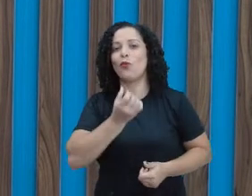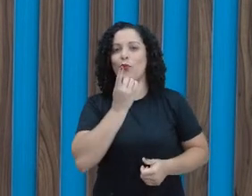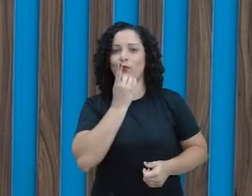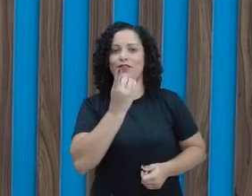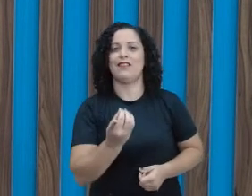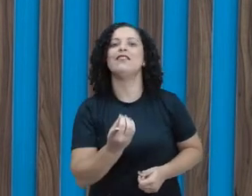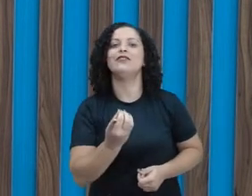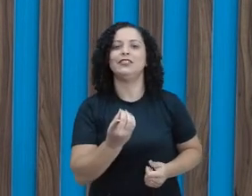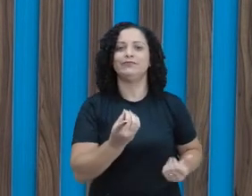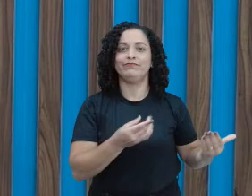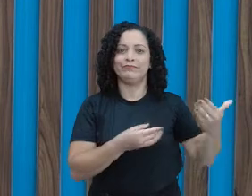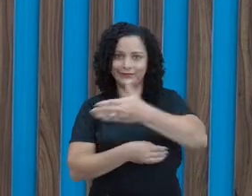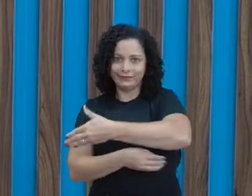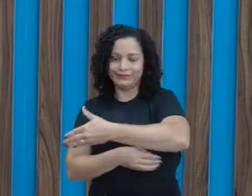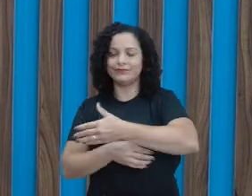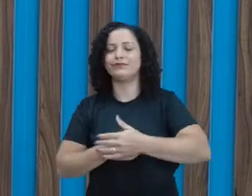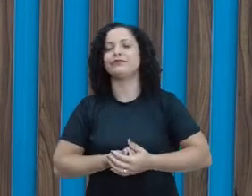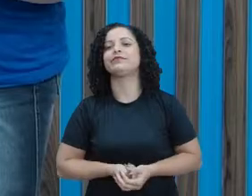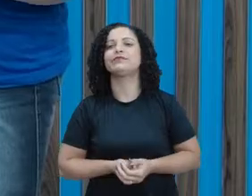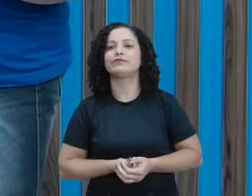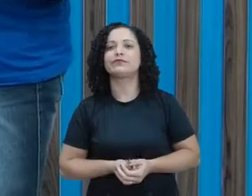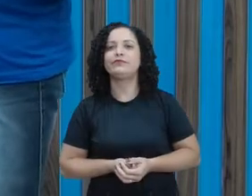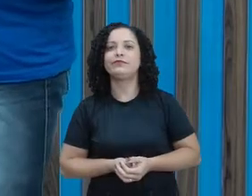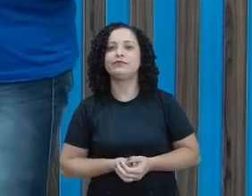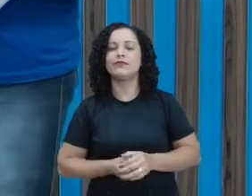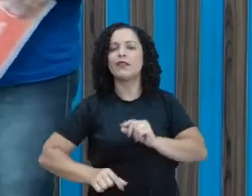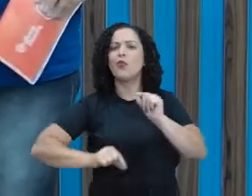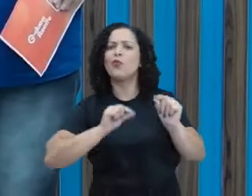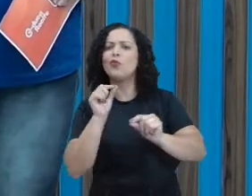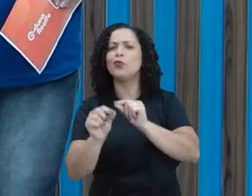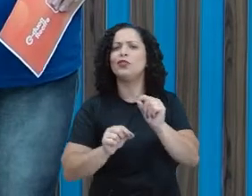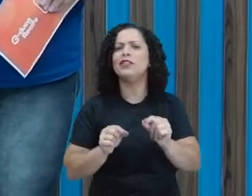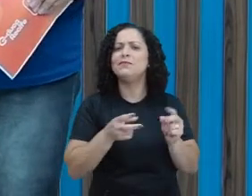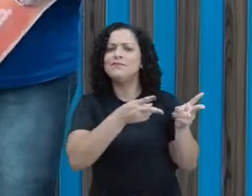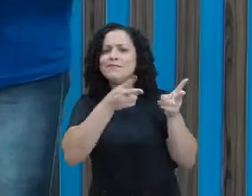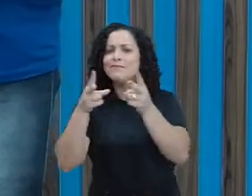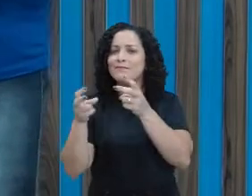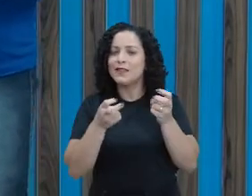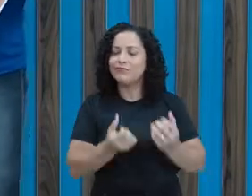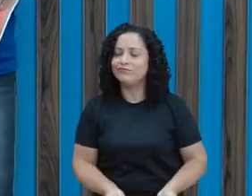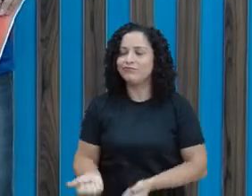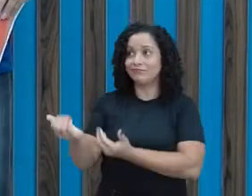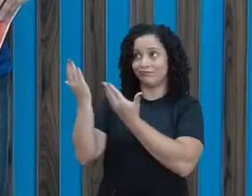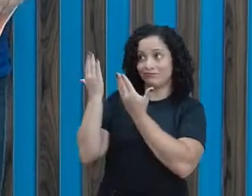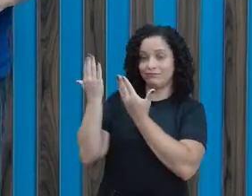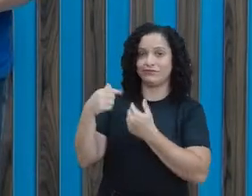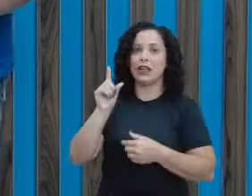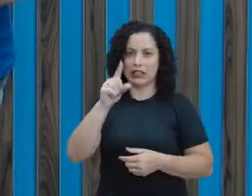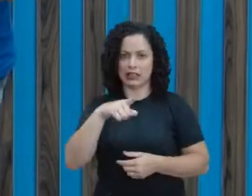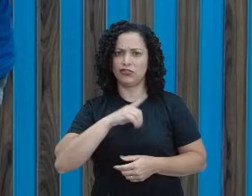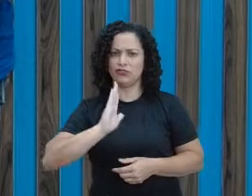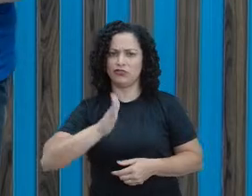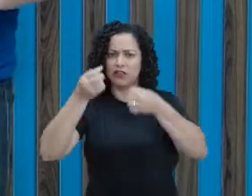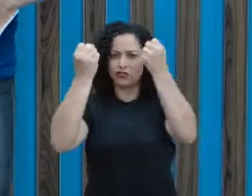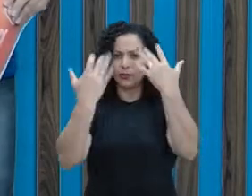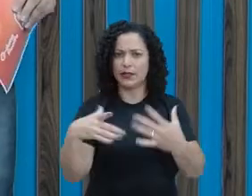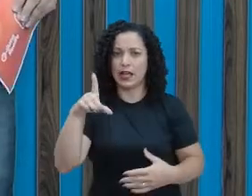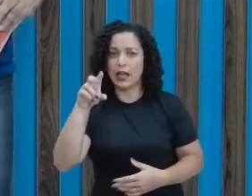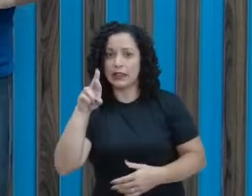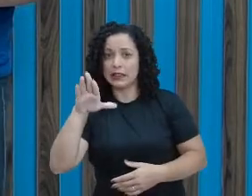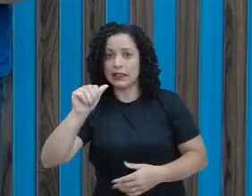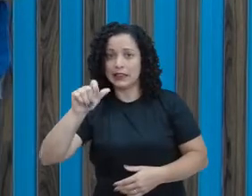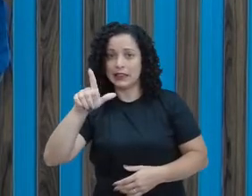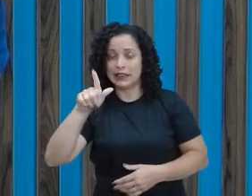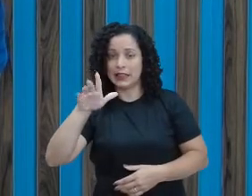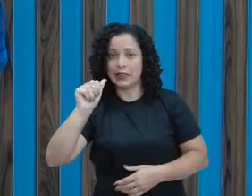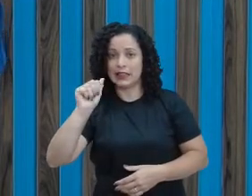vários lugares. Legal. Então, o que é que nós temos para ver mais? Além desse dragão, né? A professora Carol selecionou aí